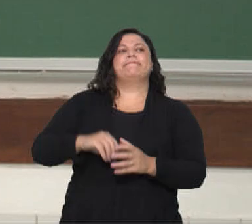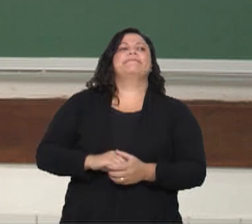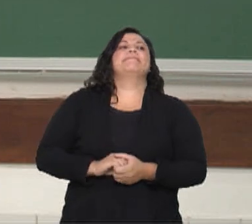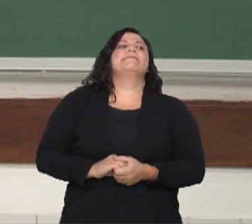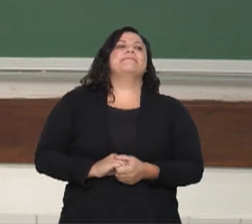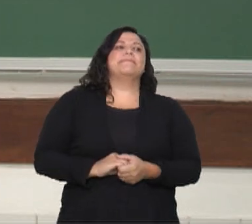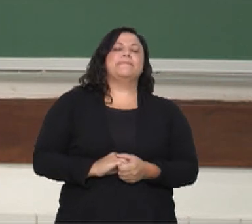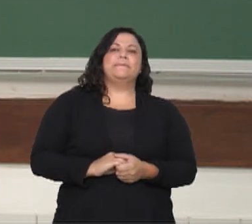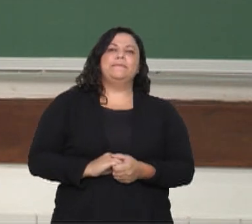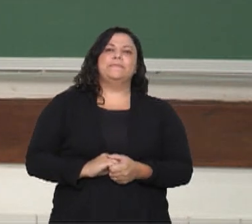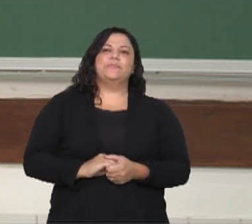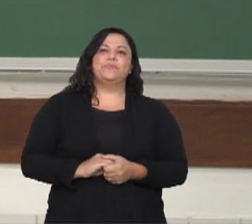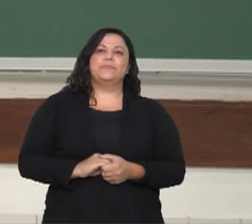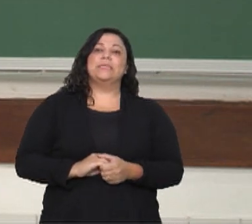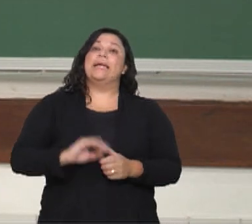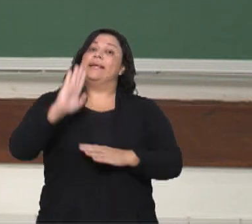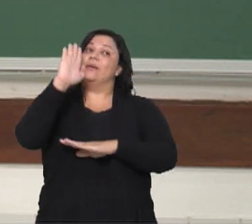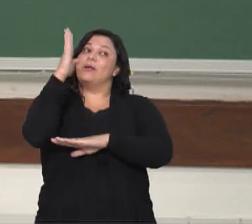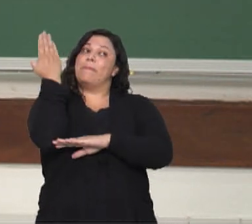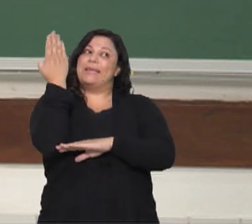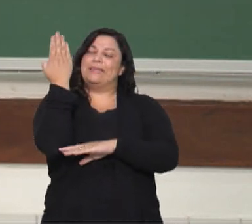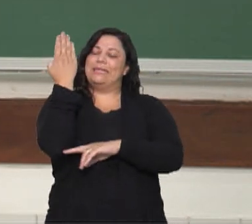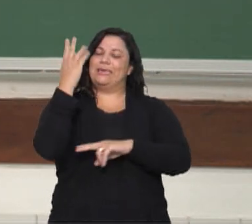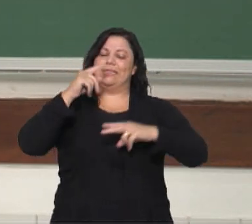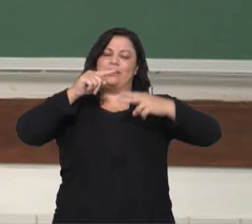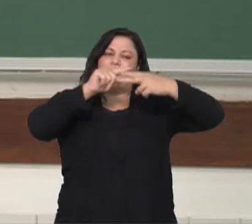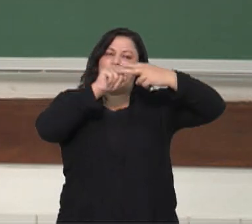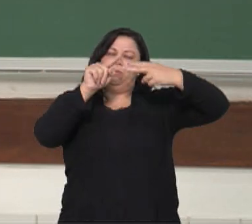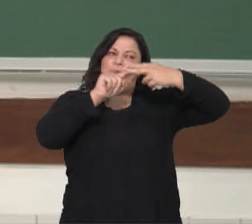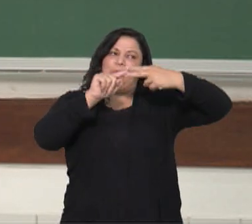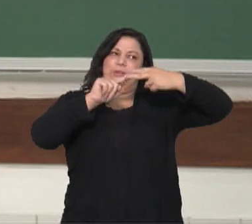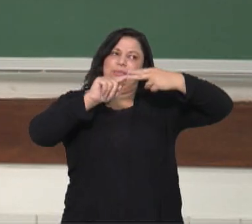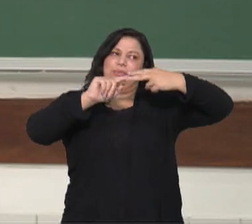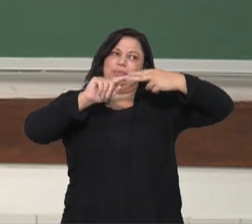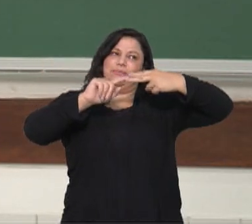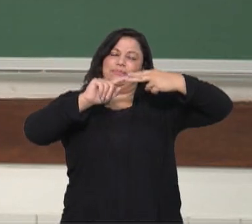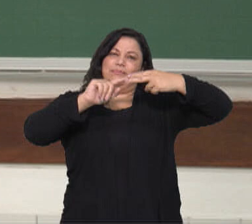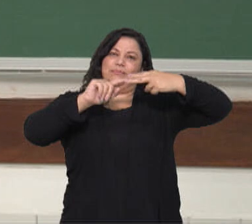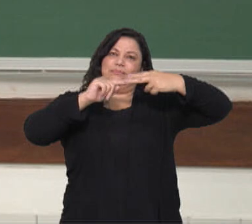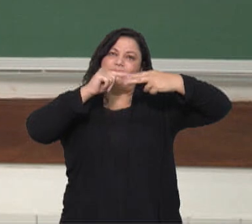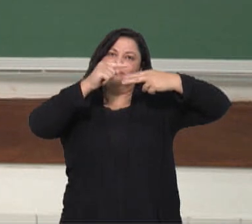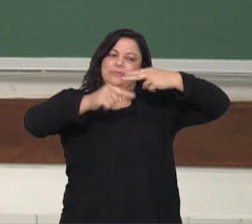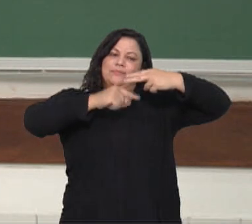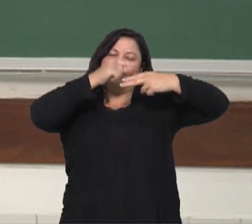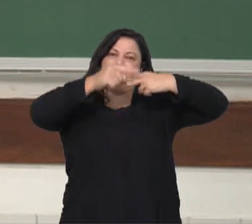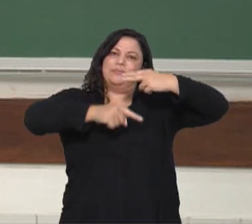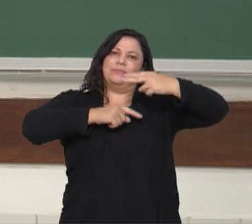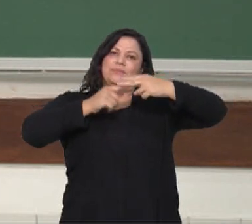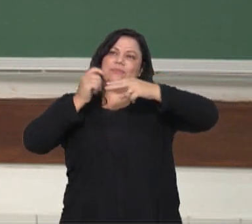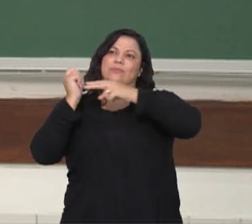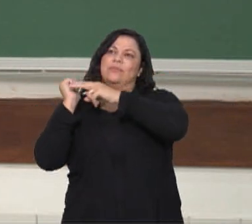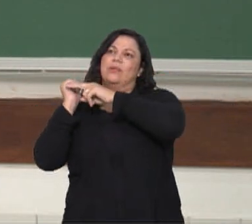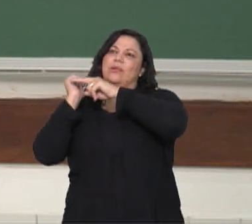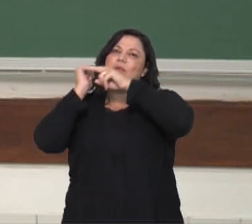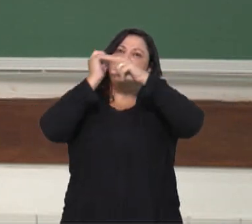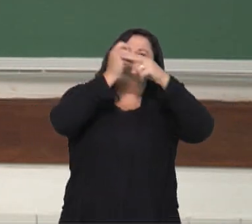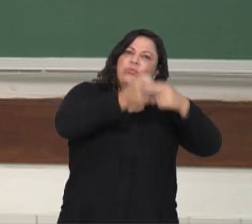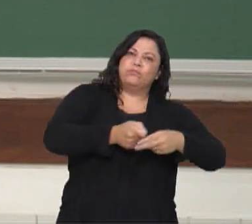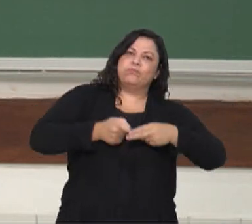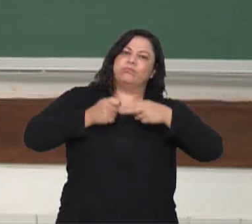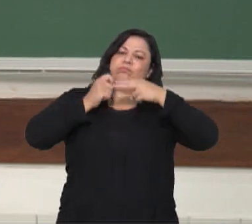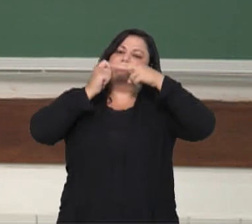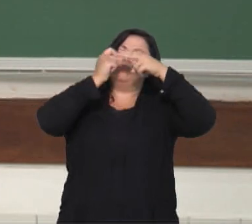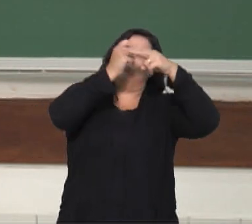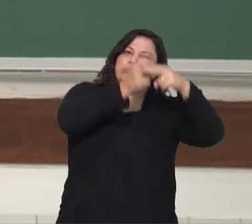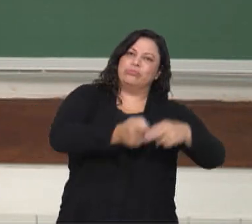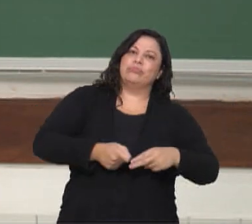madeira aqui, o cabo da enxada, 2 madeiras, o cipó amarrado, de maneira que o agricultor, com essa madeira, ele vai fazer o movimento no chão.